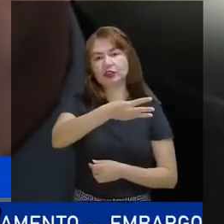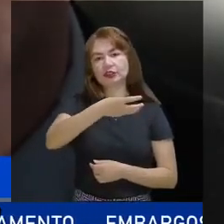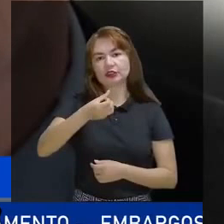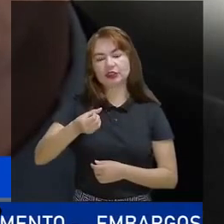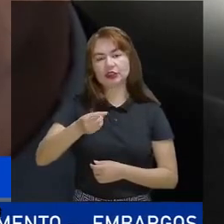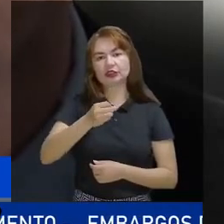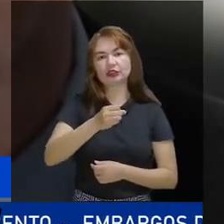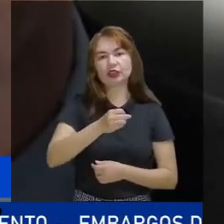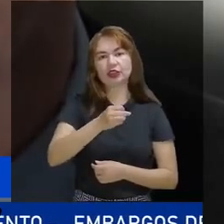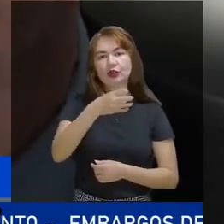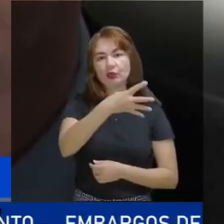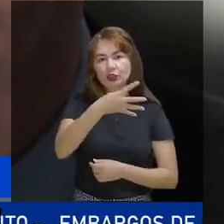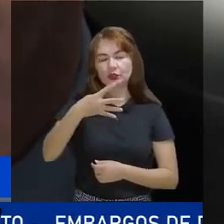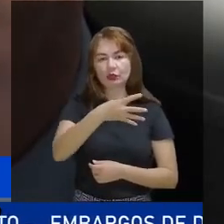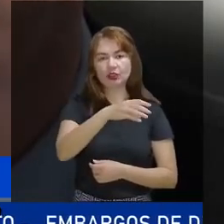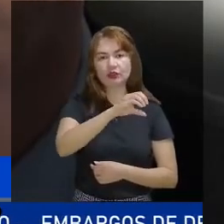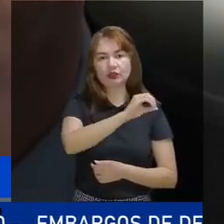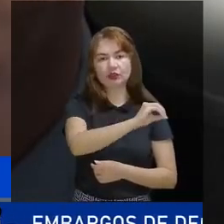0600-306, dígito 44 e número